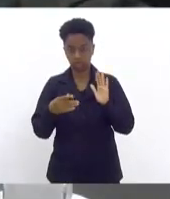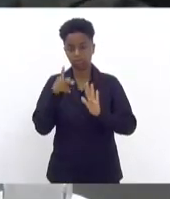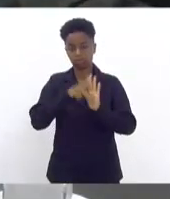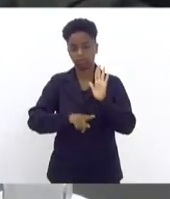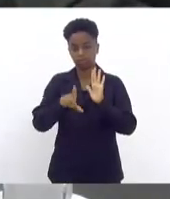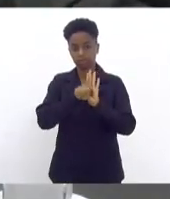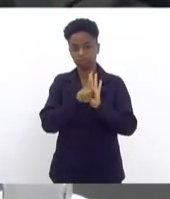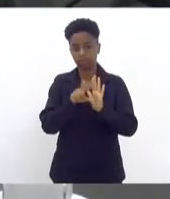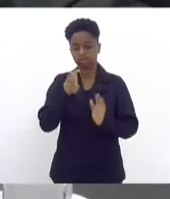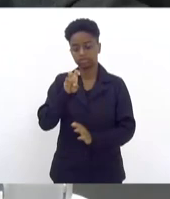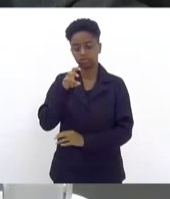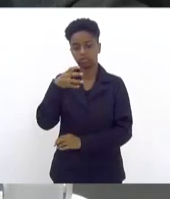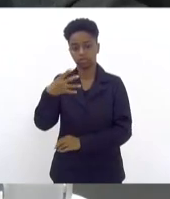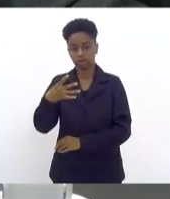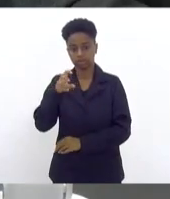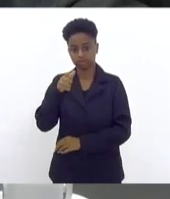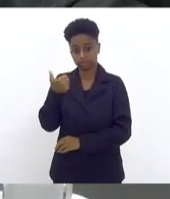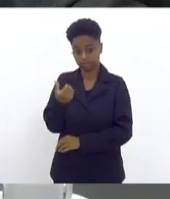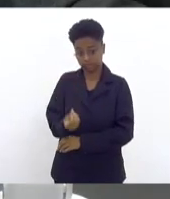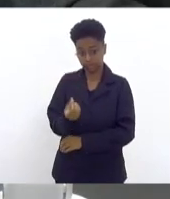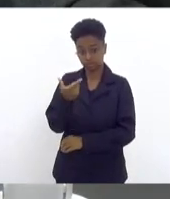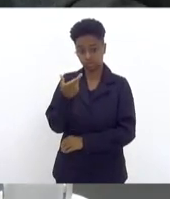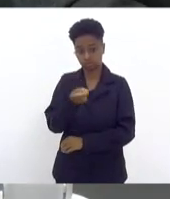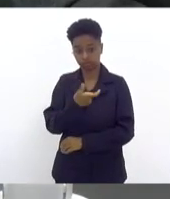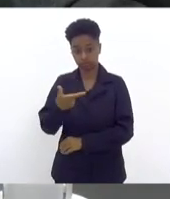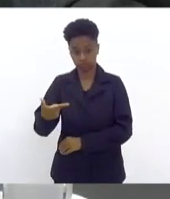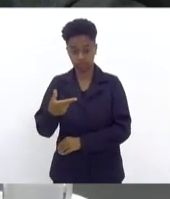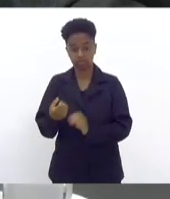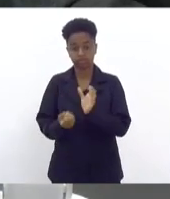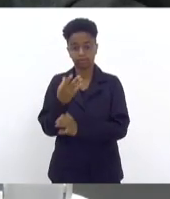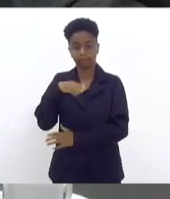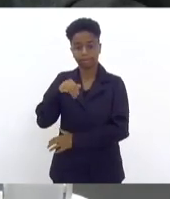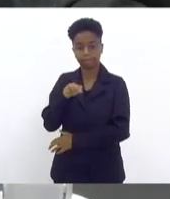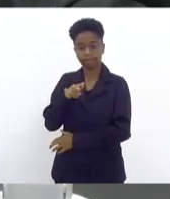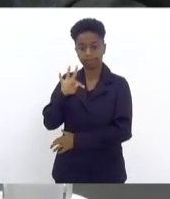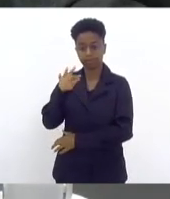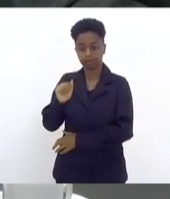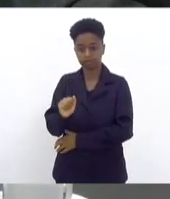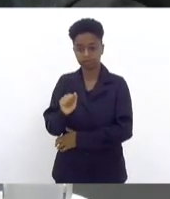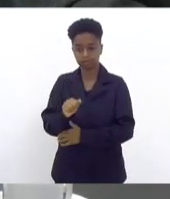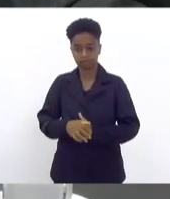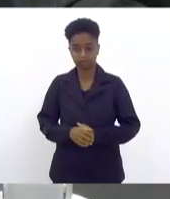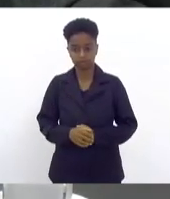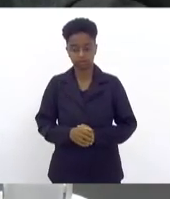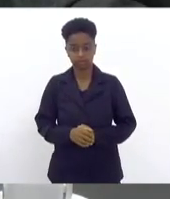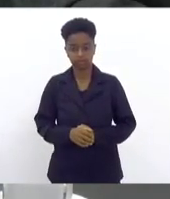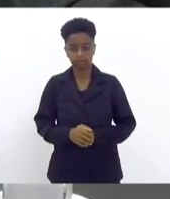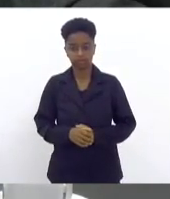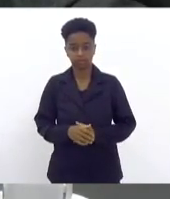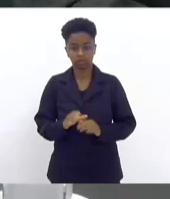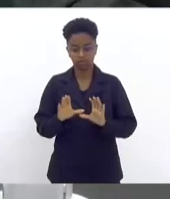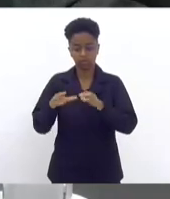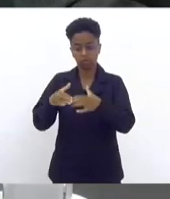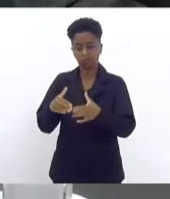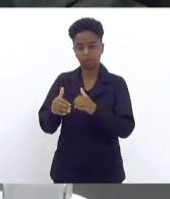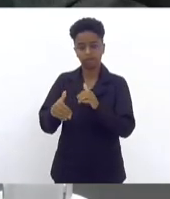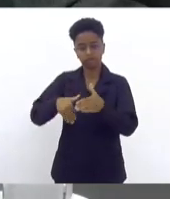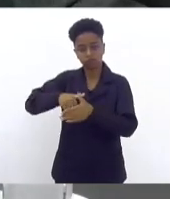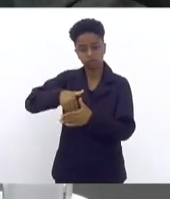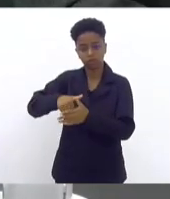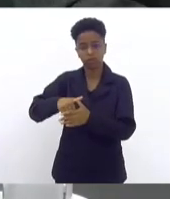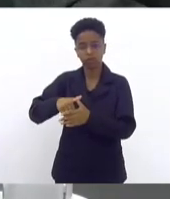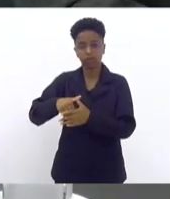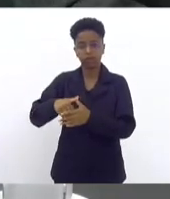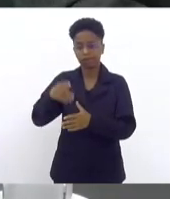número 5416 de 2022, de autoria da deputada Marta Rocha, que estabelece penalidades administrativas aos torcedores e aos clubes de futebol cujas torcidas